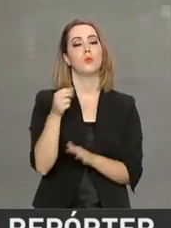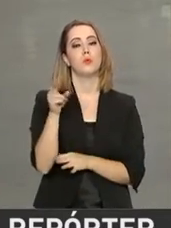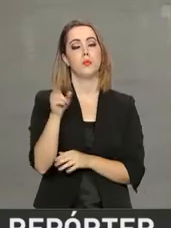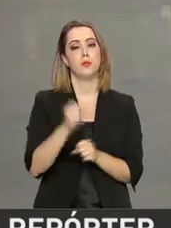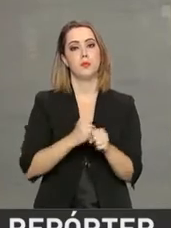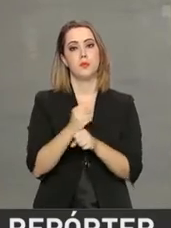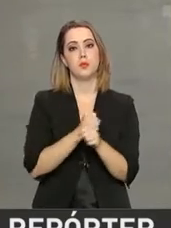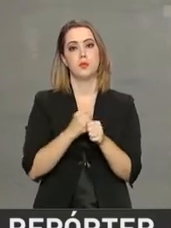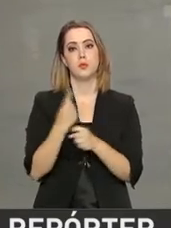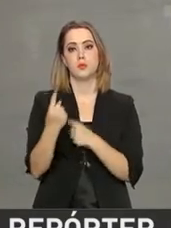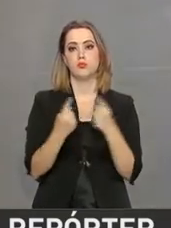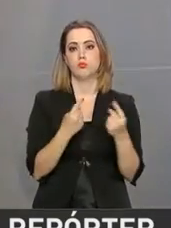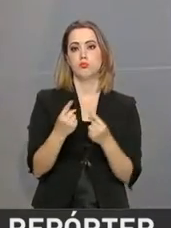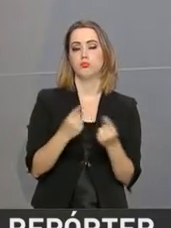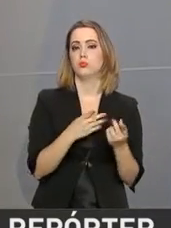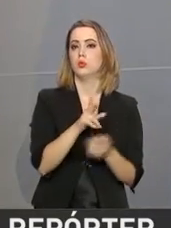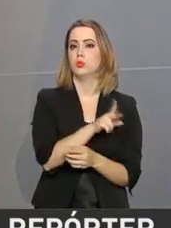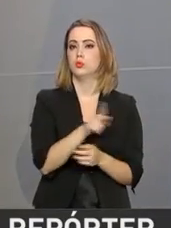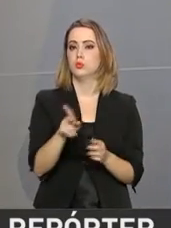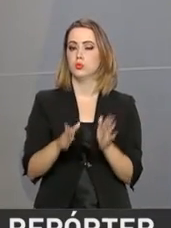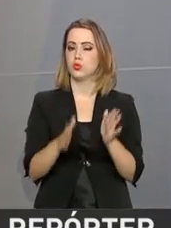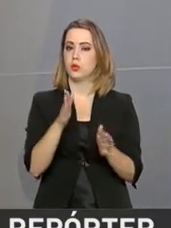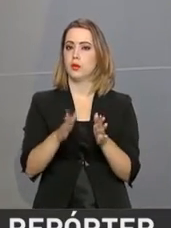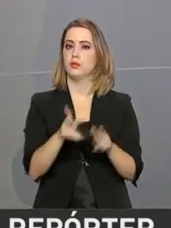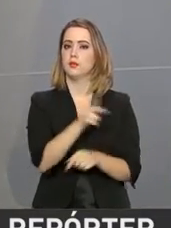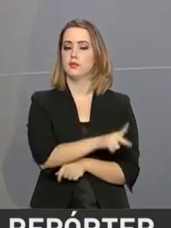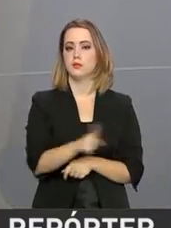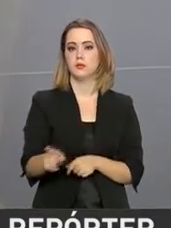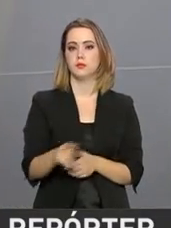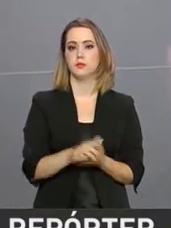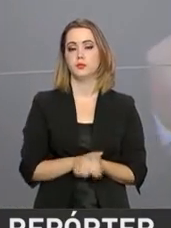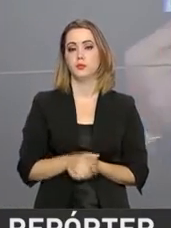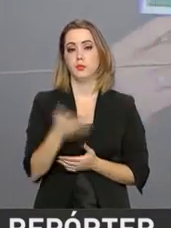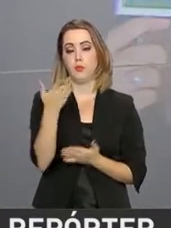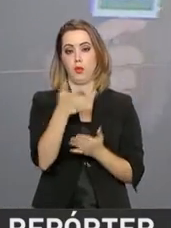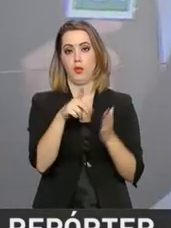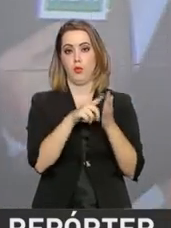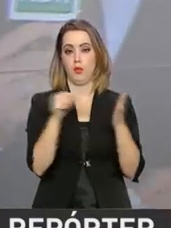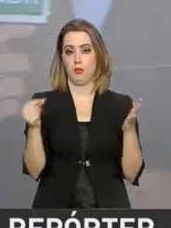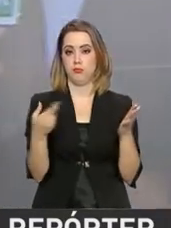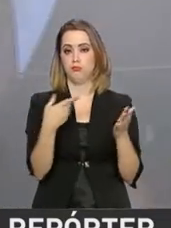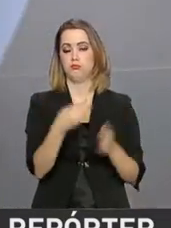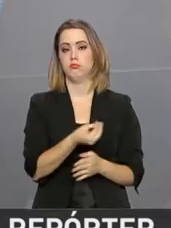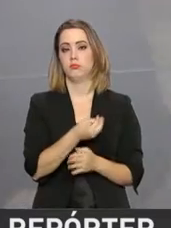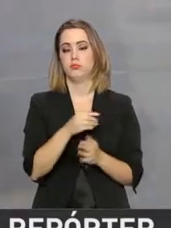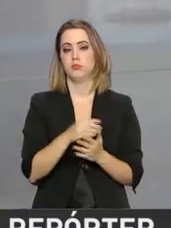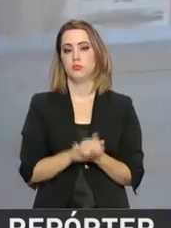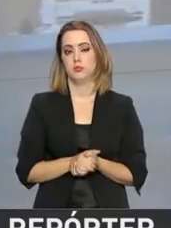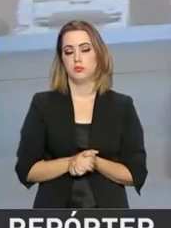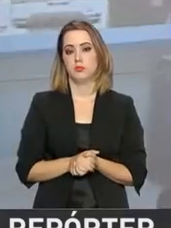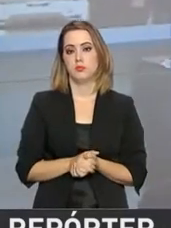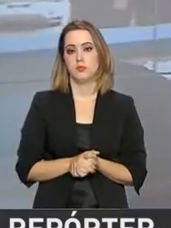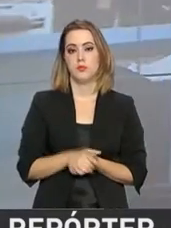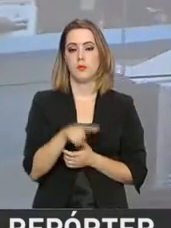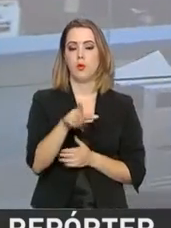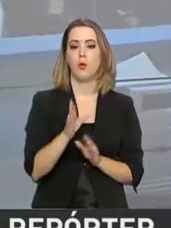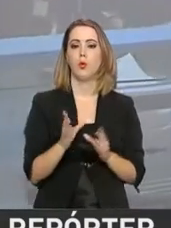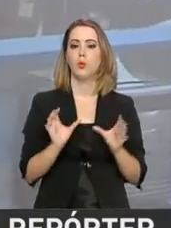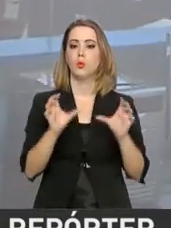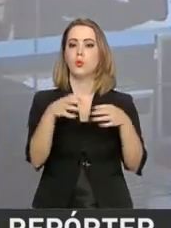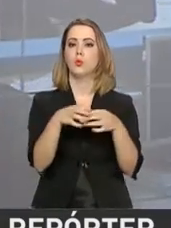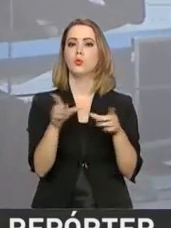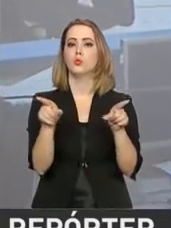com você no estúdio, Zé Luiz. Obrigado pelas informações, Paulo. Paulo falando ao vivo do Palácio do Planalto. Os integrantes do Fórum Nacional